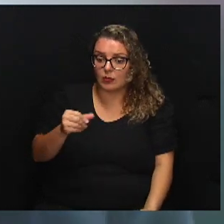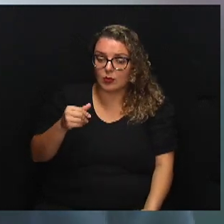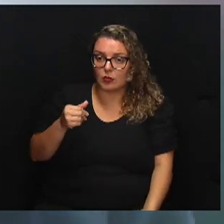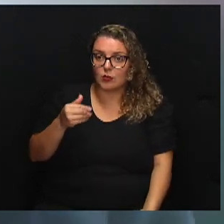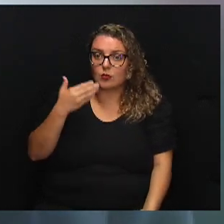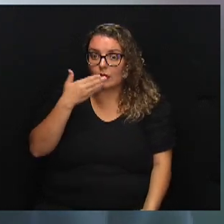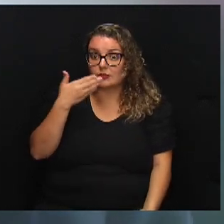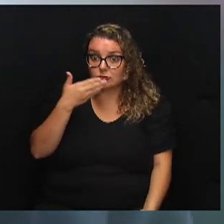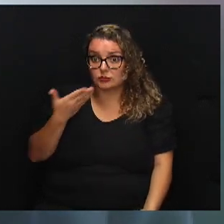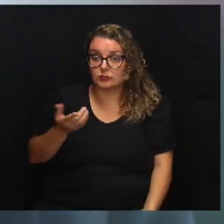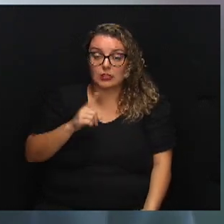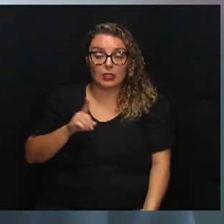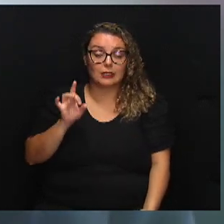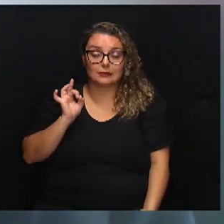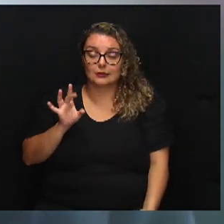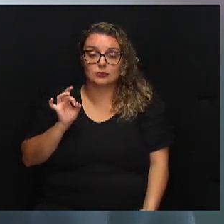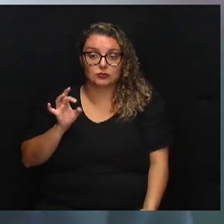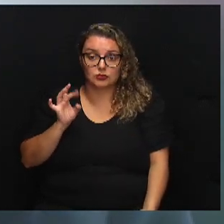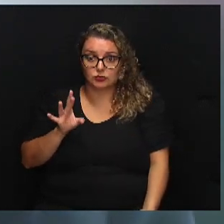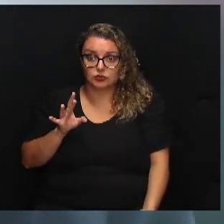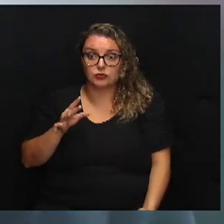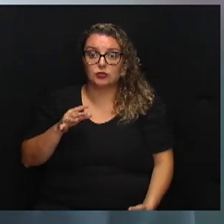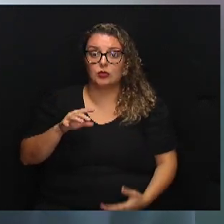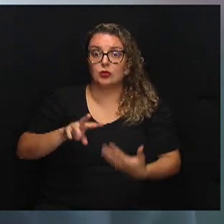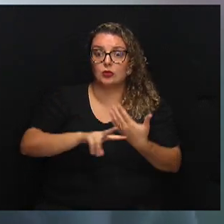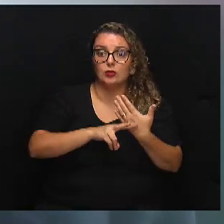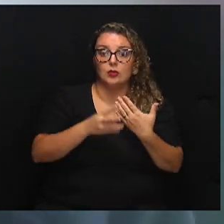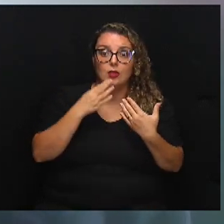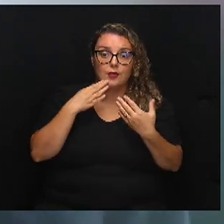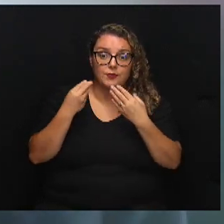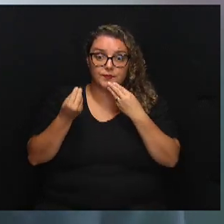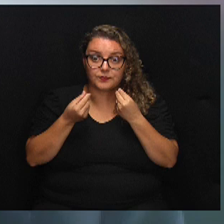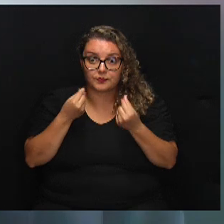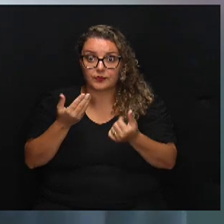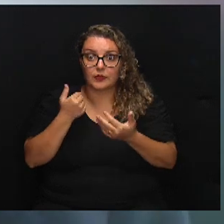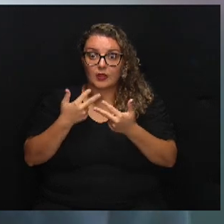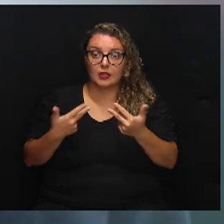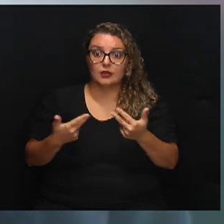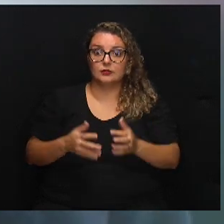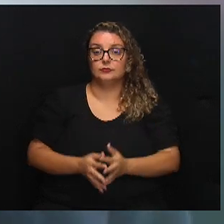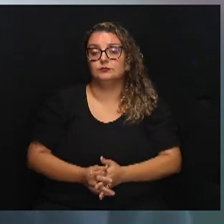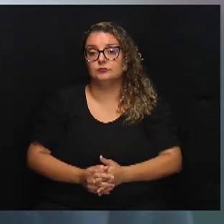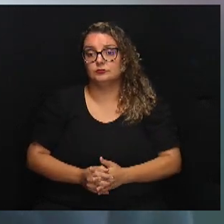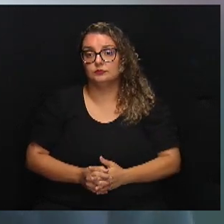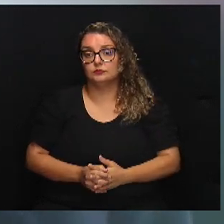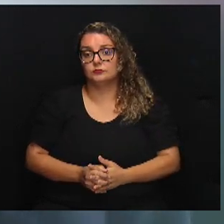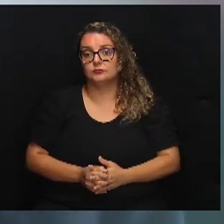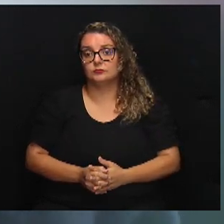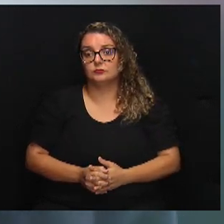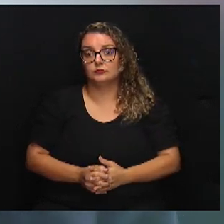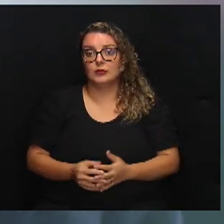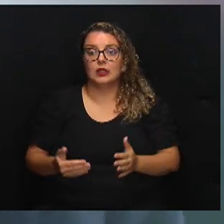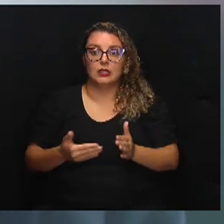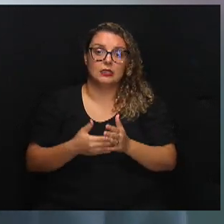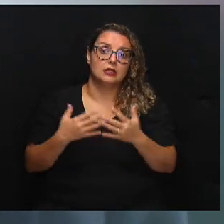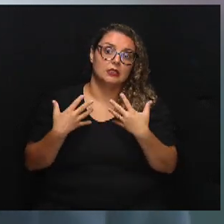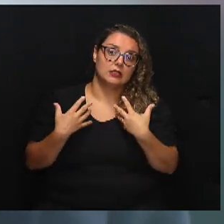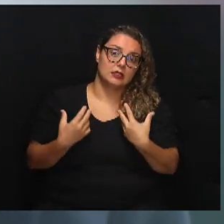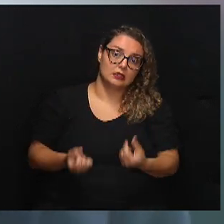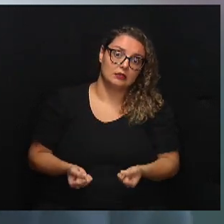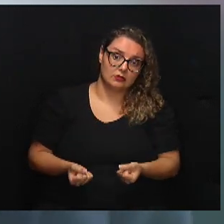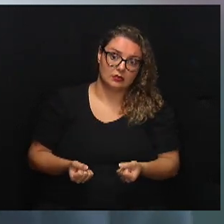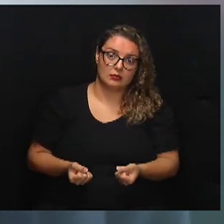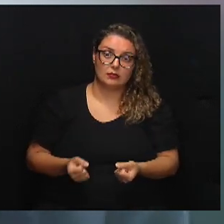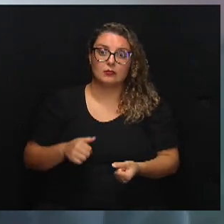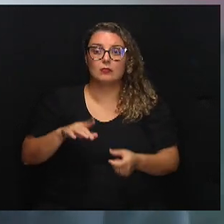não somente interferir no sabor dos alimentos, aí até a aceitação vai ser